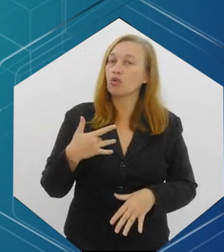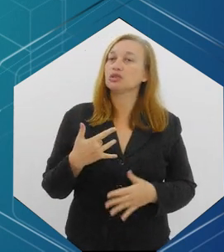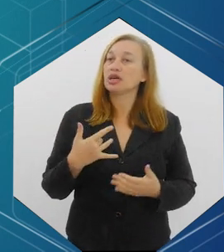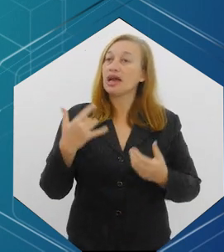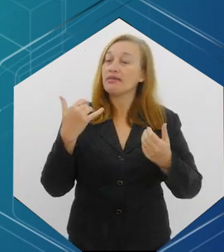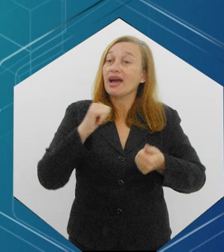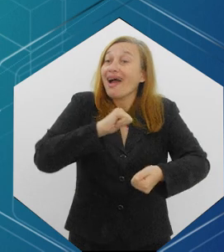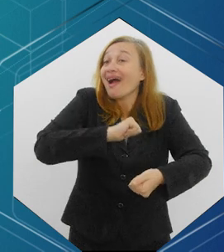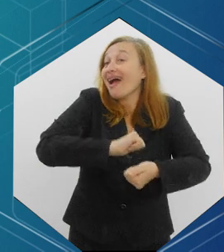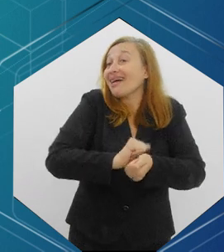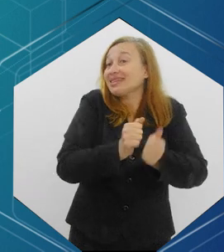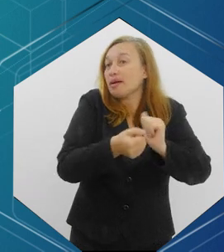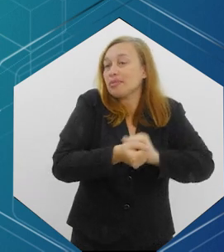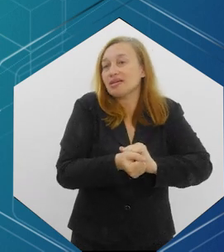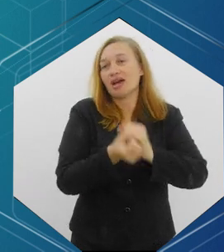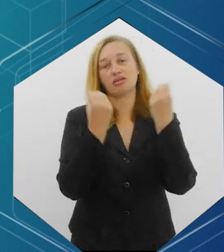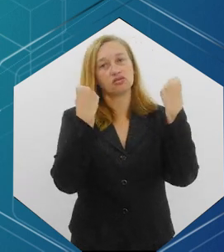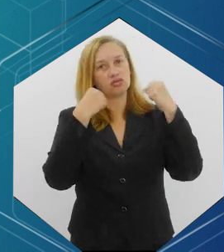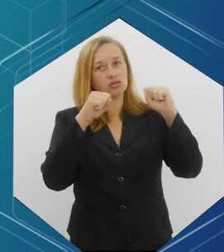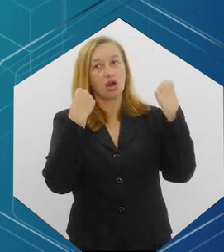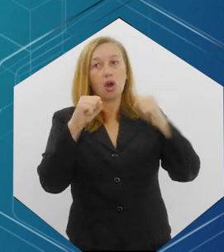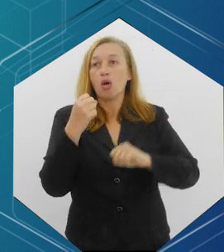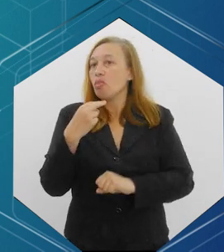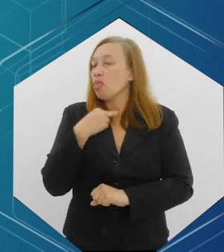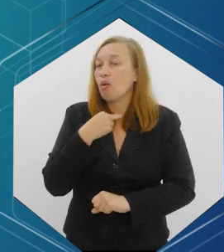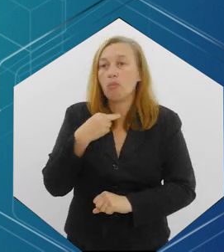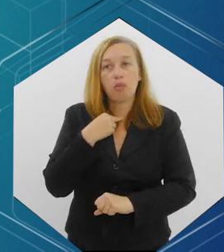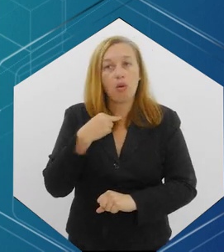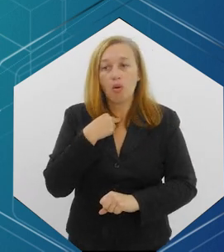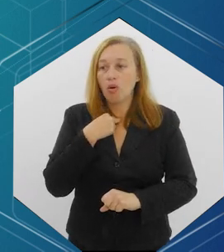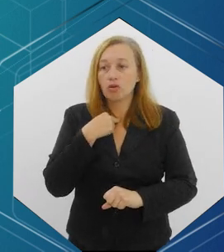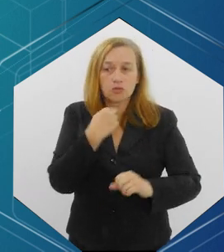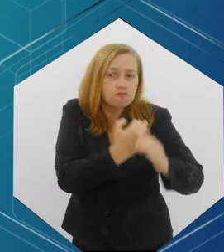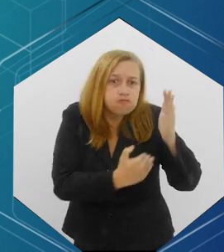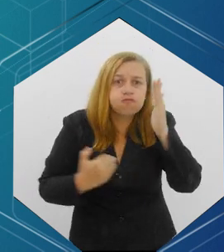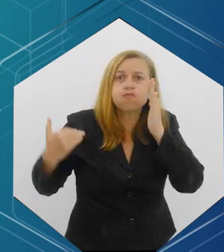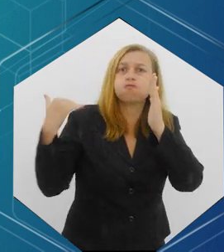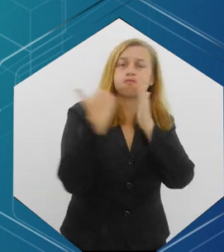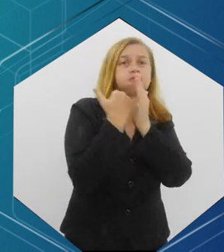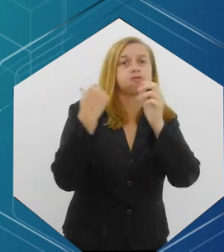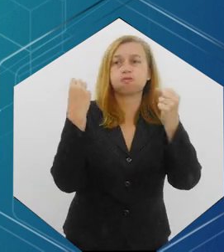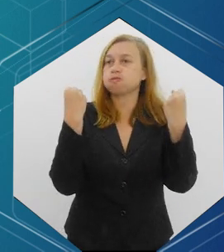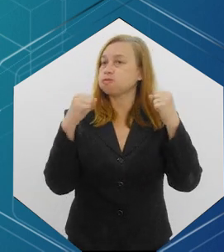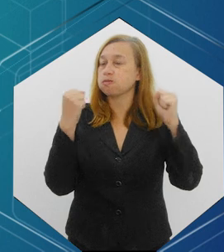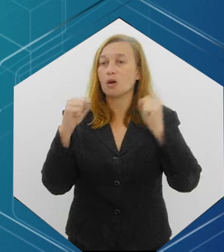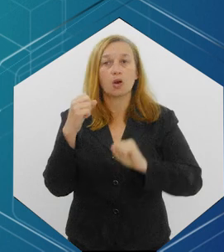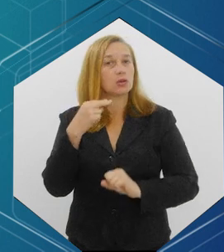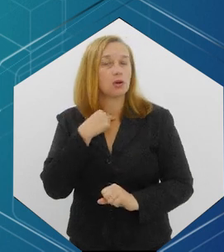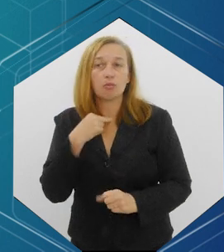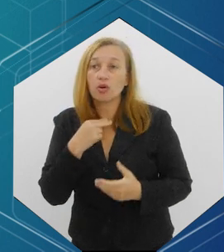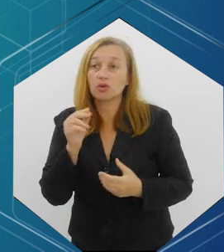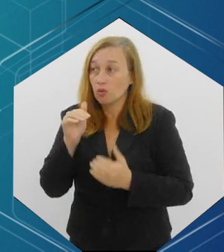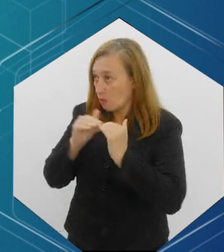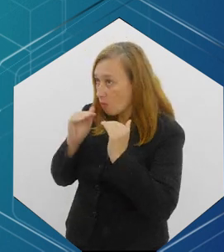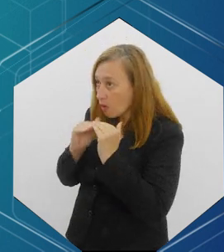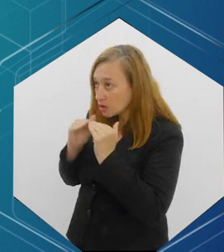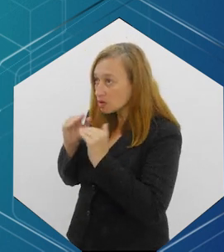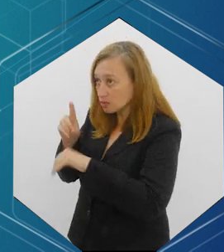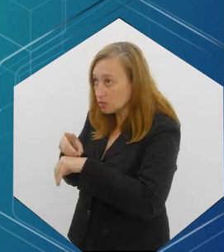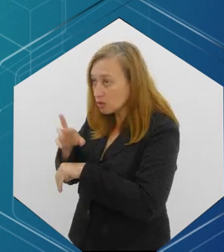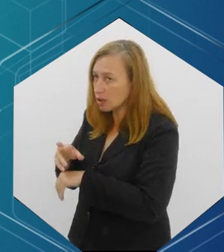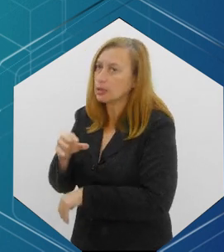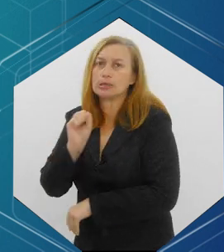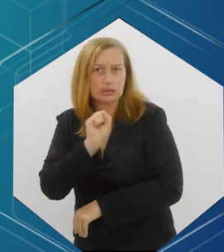com condicionamento físico, mas eu não posso agudizar uma coisa que eu consegui estabilizar. Concorda, doutora